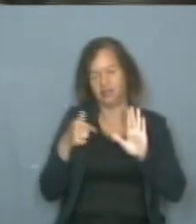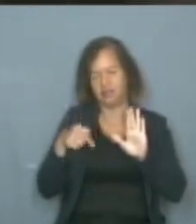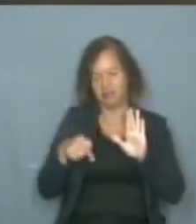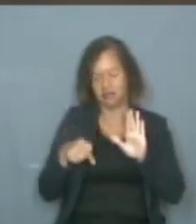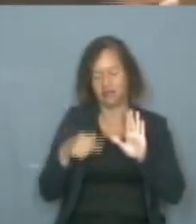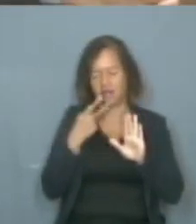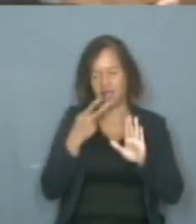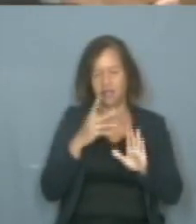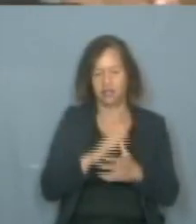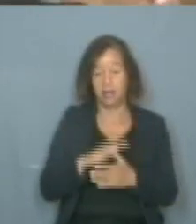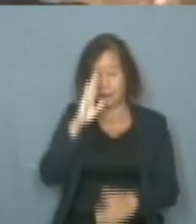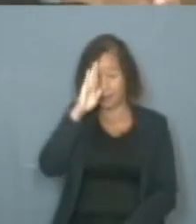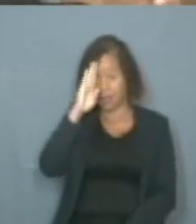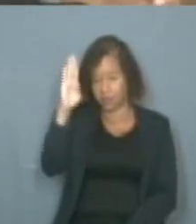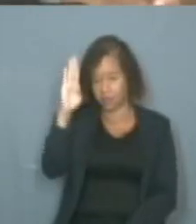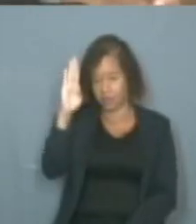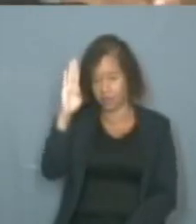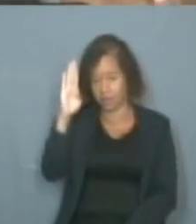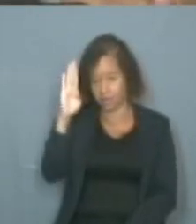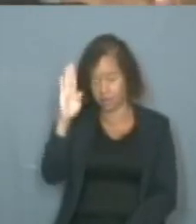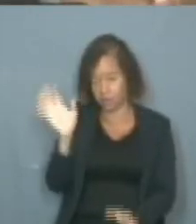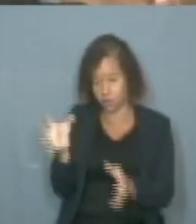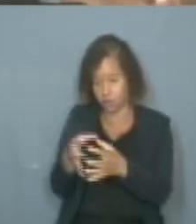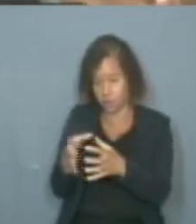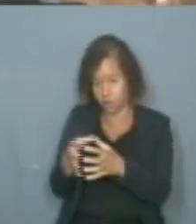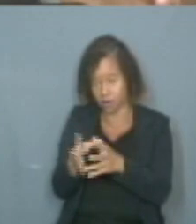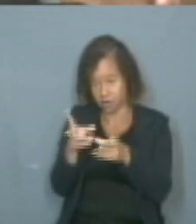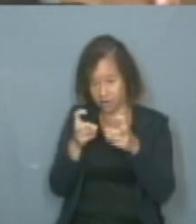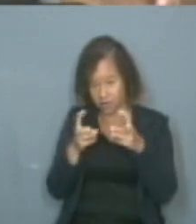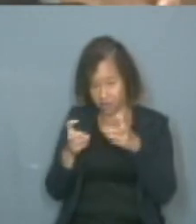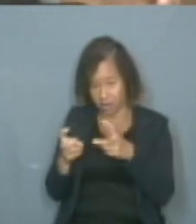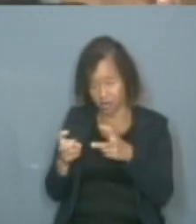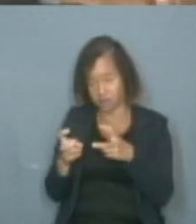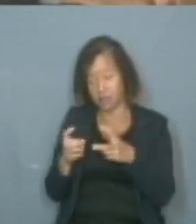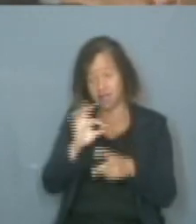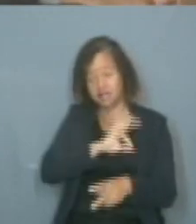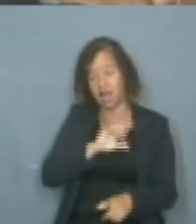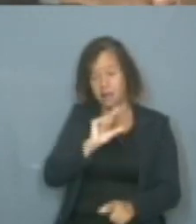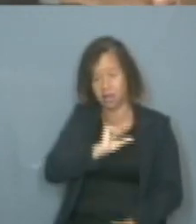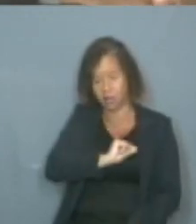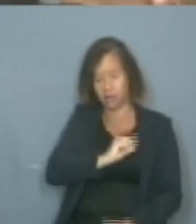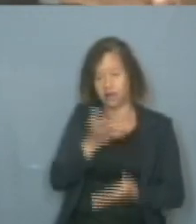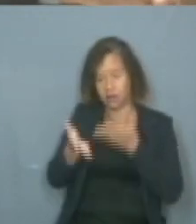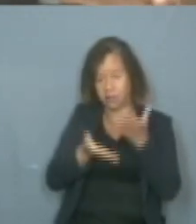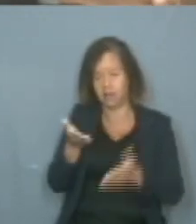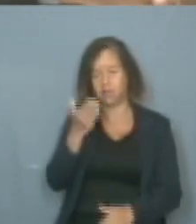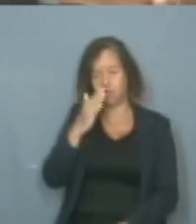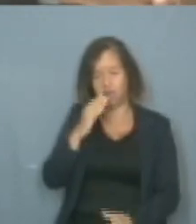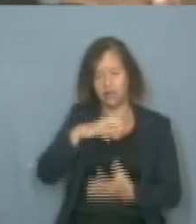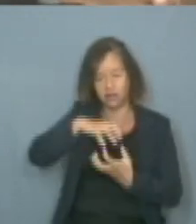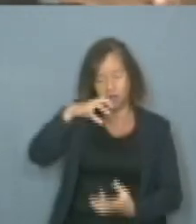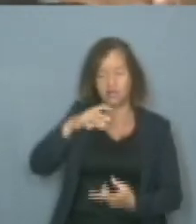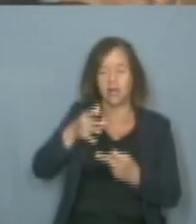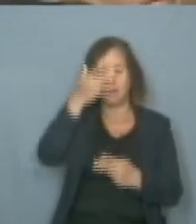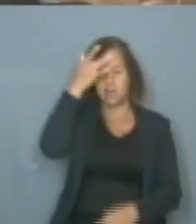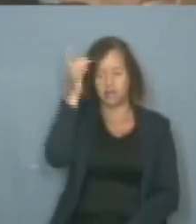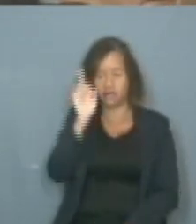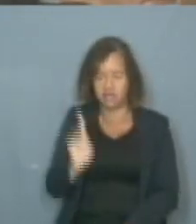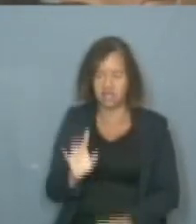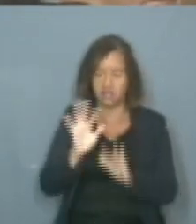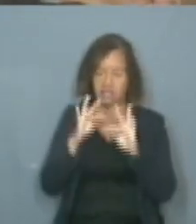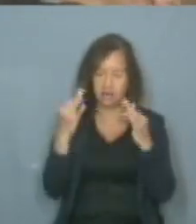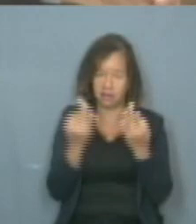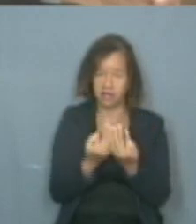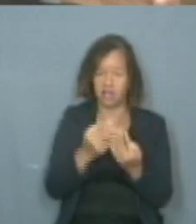17, diz assim: prioridade dentro do grupo identificado como de menor renda, no atendimento às pessoas idosas, pessoas com deficiência,